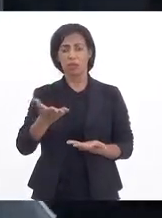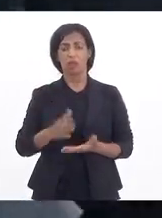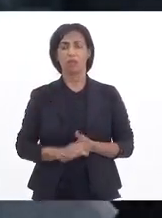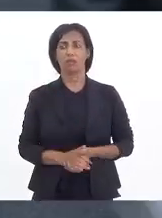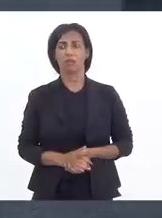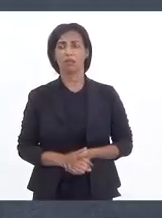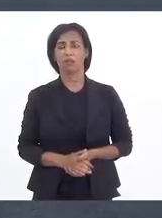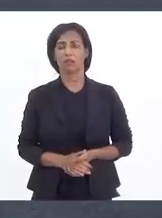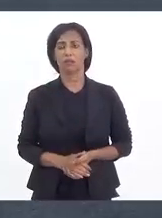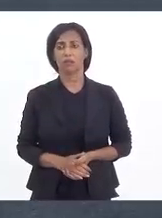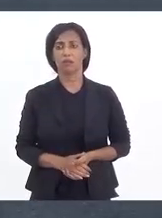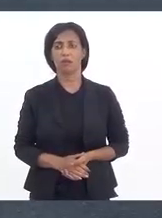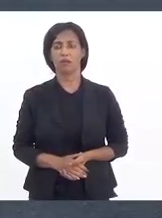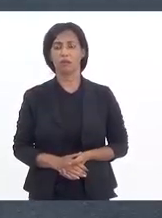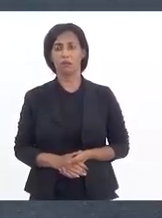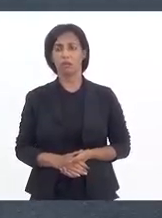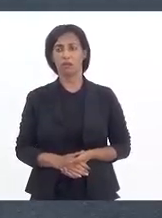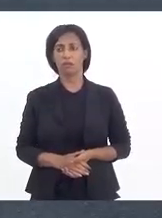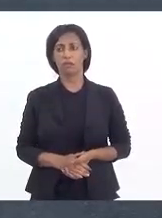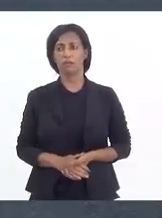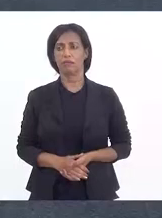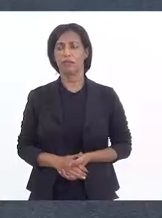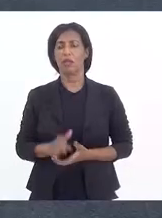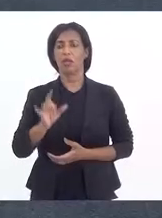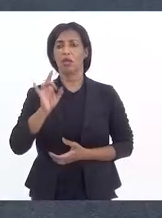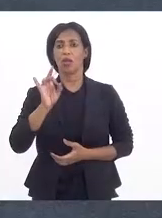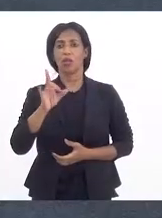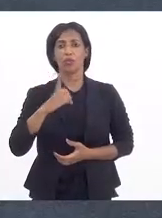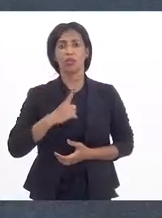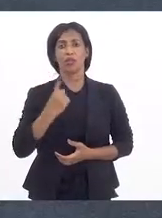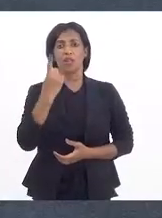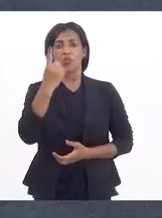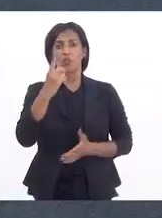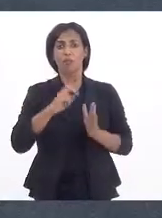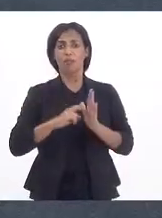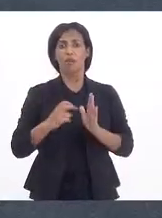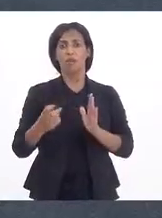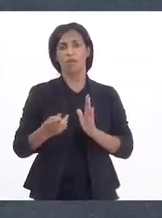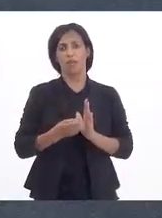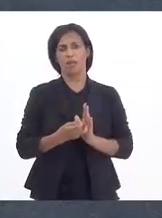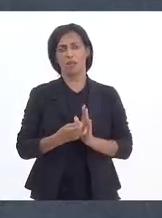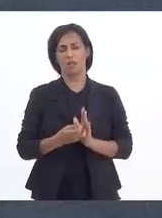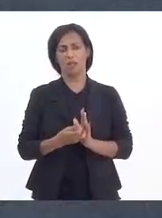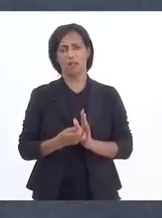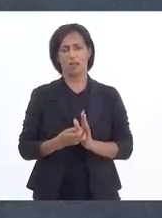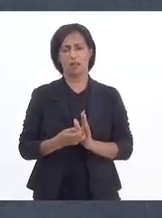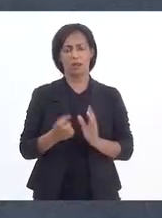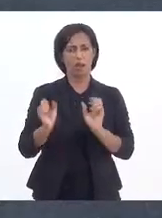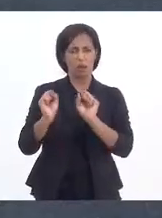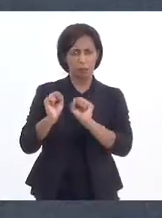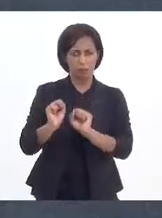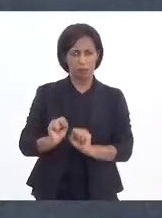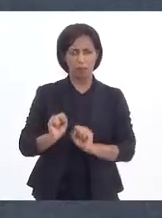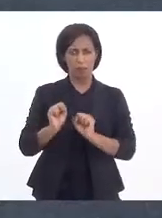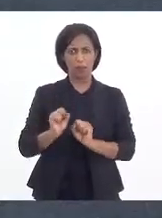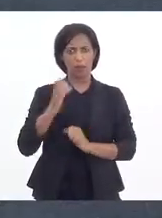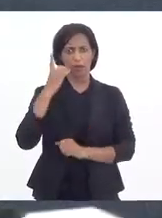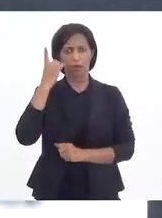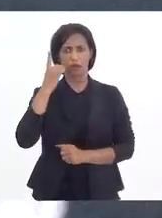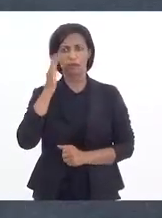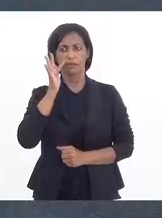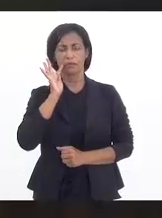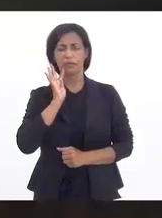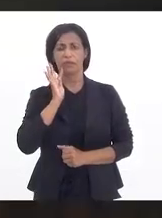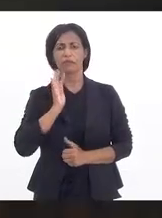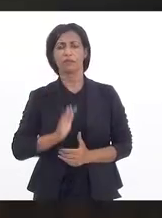por um momento para cachorro não não tem só tem uma Emenda pela comissão Então ela seria possível Deputado Flávio